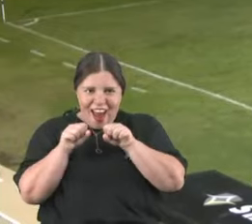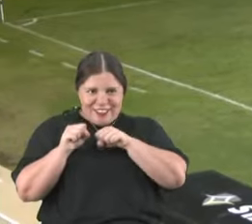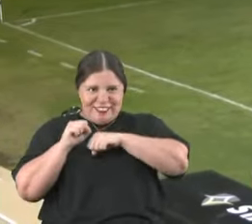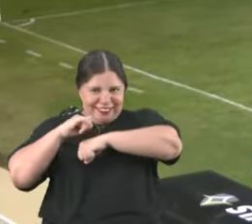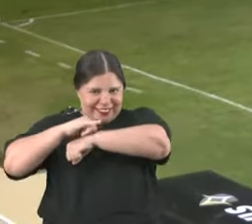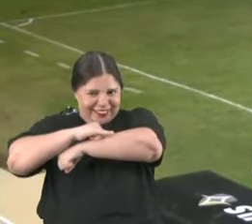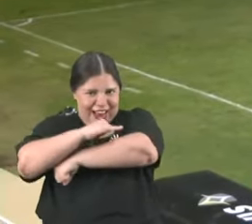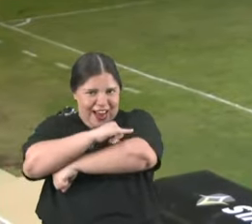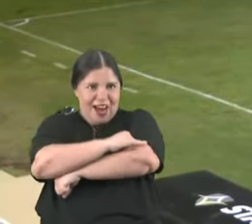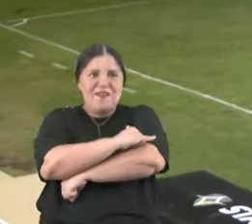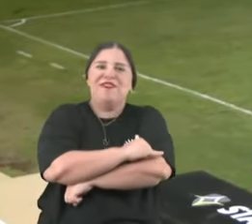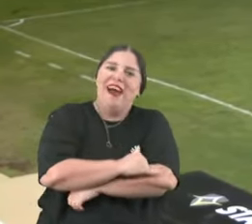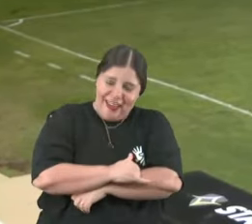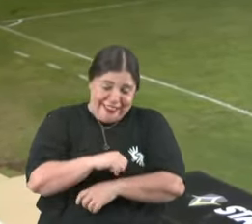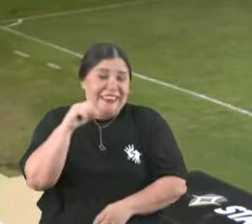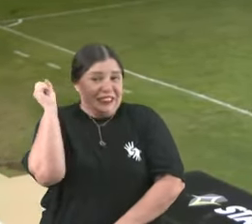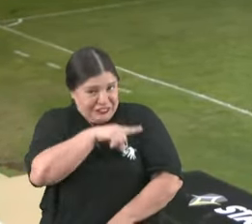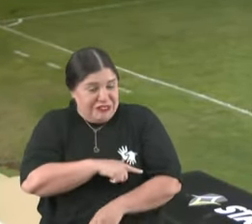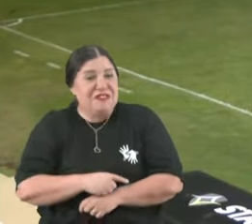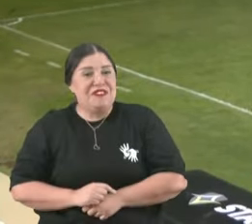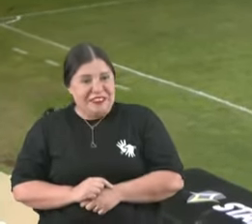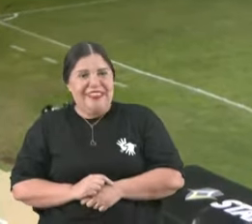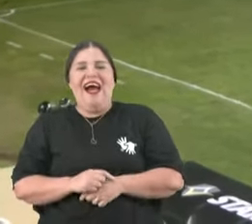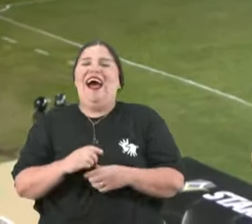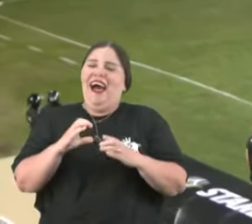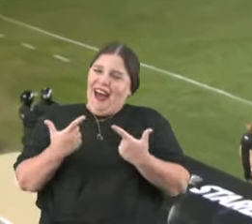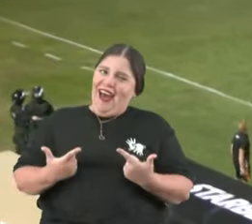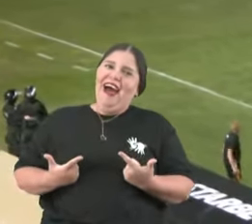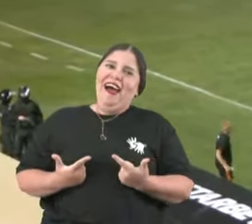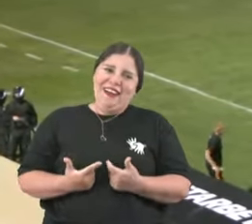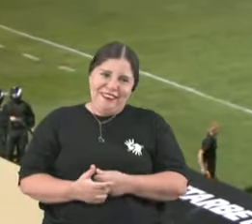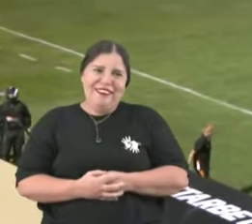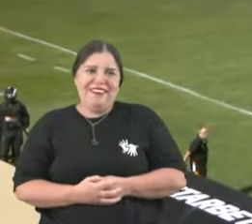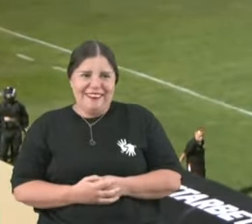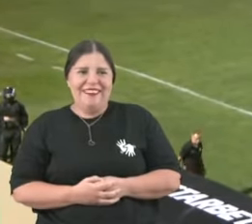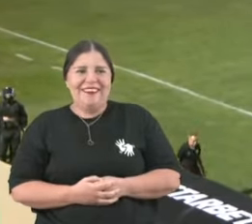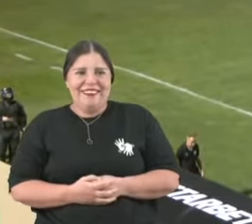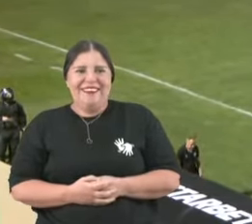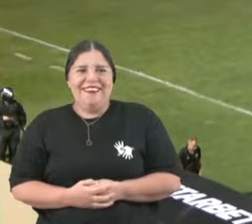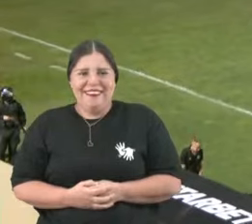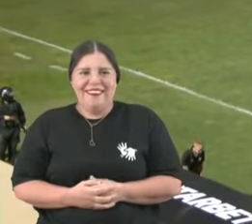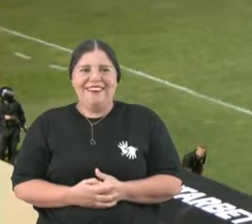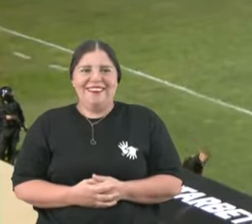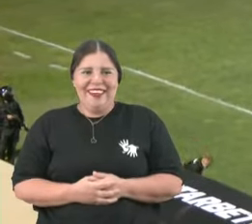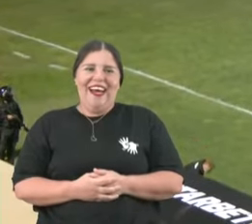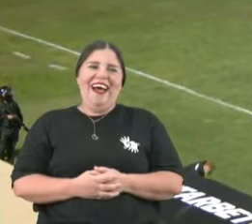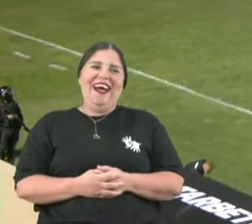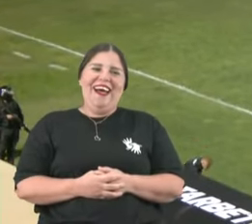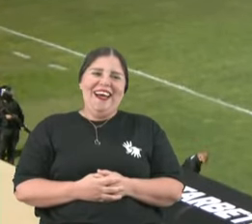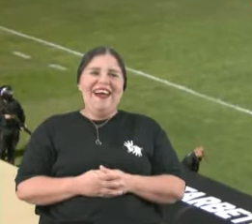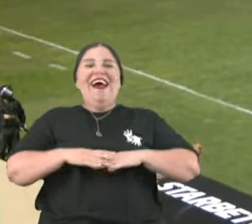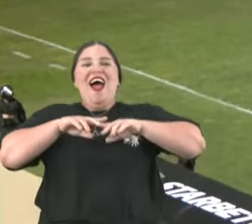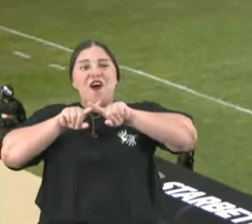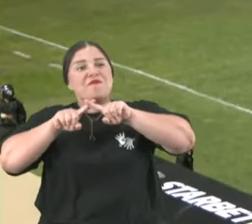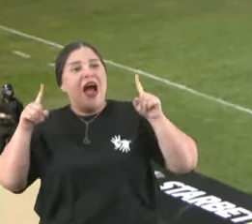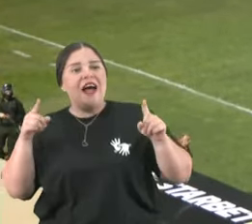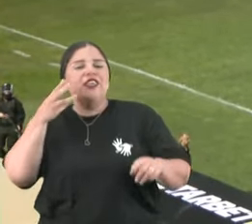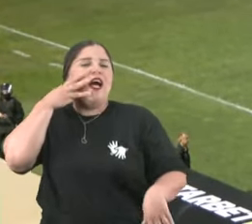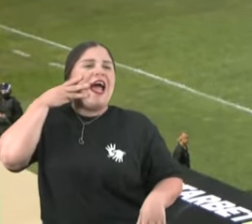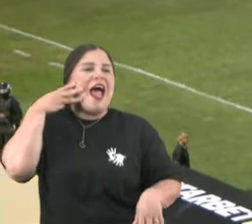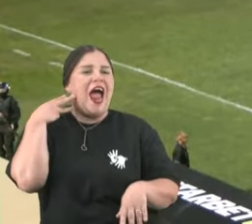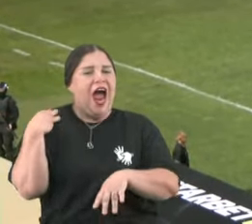É difícil dizer. Os dois são ligeiros, né? São ligeiros. São. Mas o gato é mais ágil,